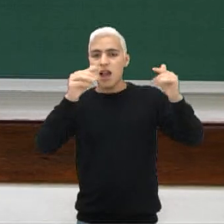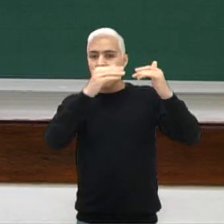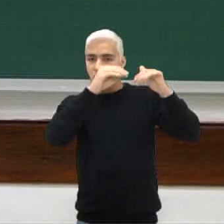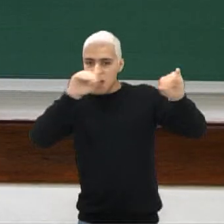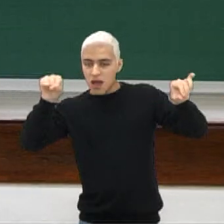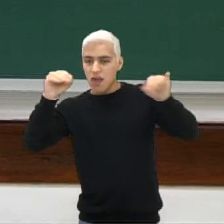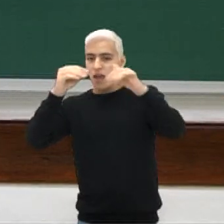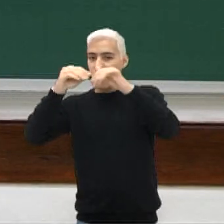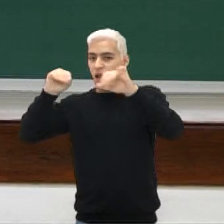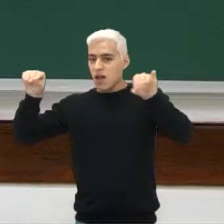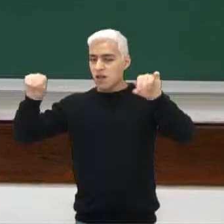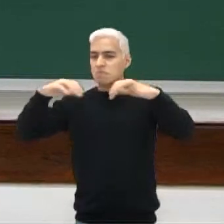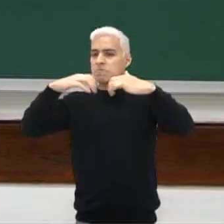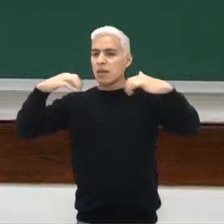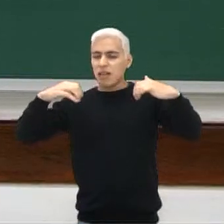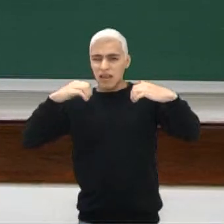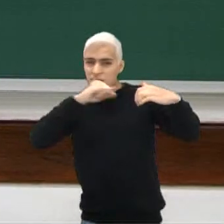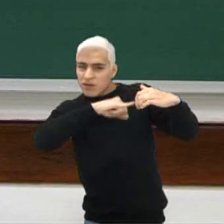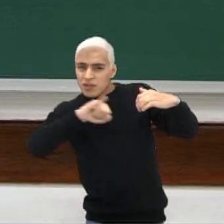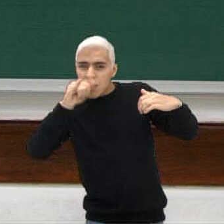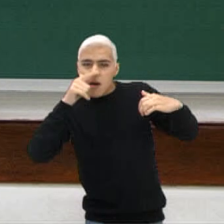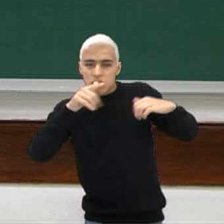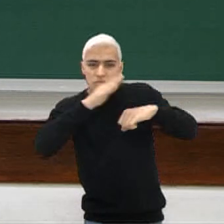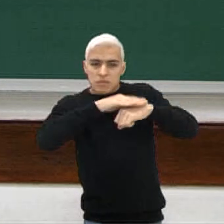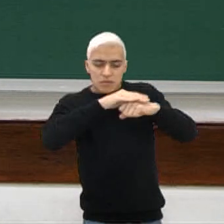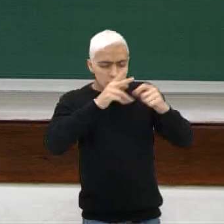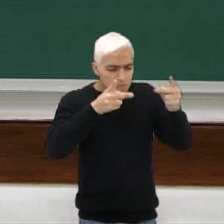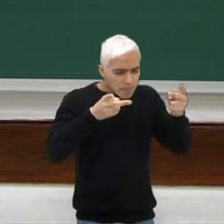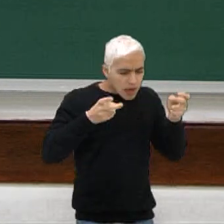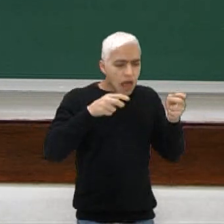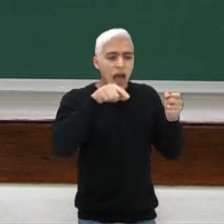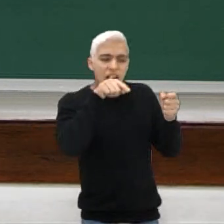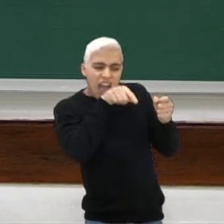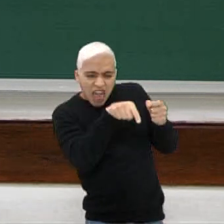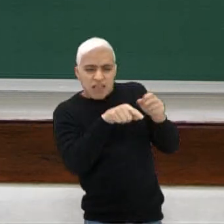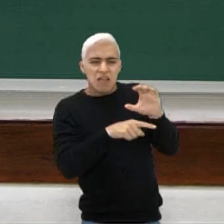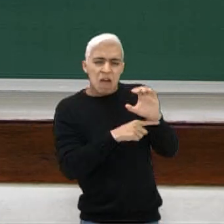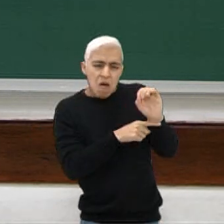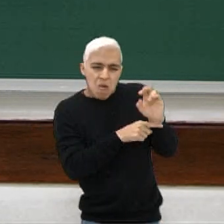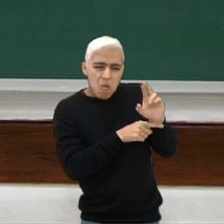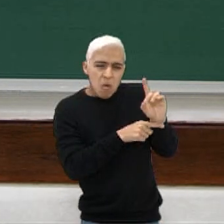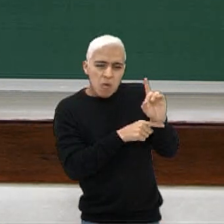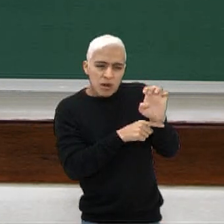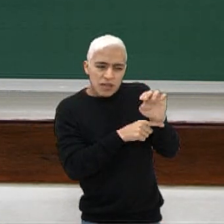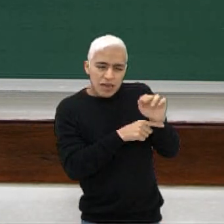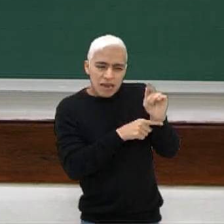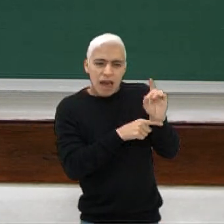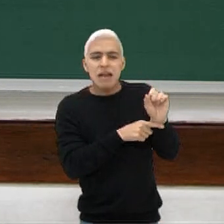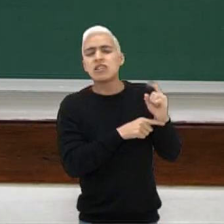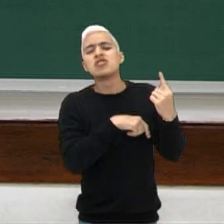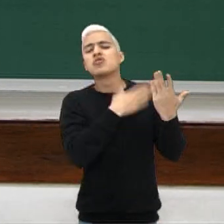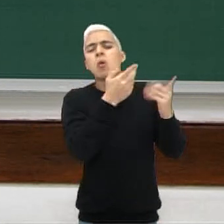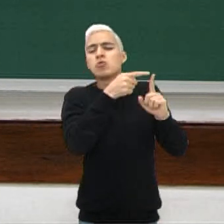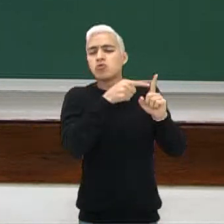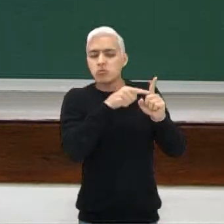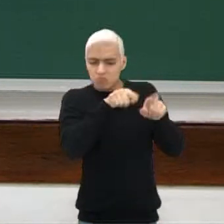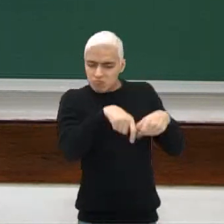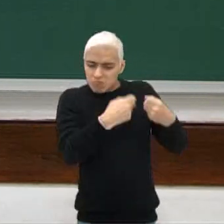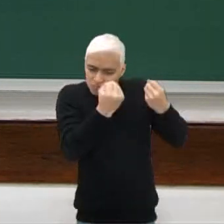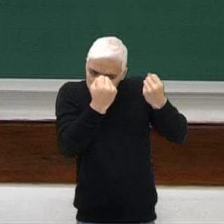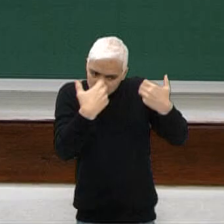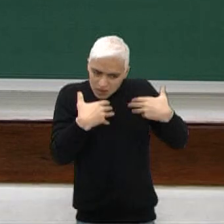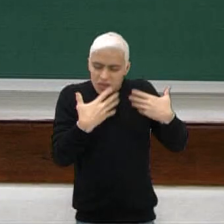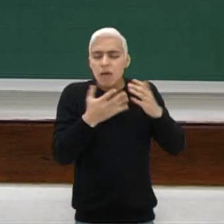consegue reconhecer essas orações coordenadas. De que tipo de oração coordenada eu